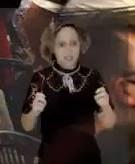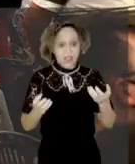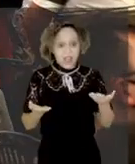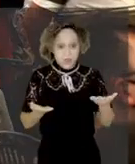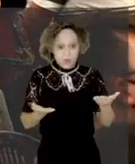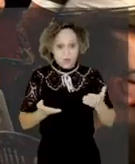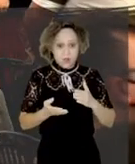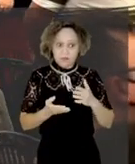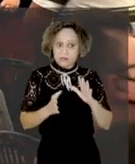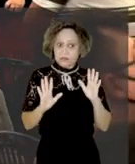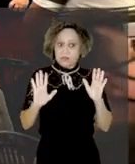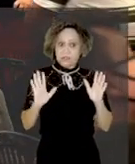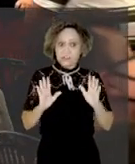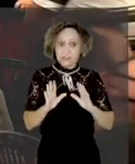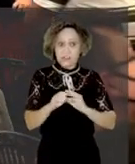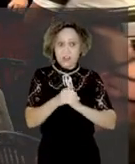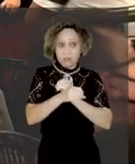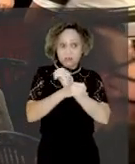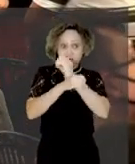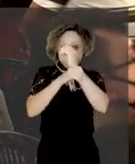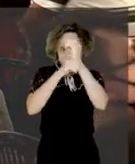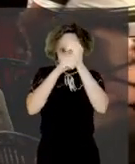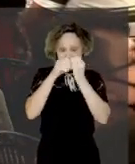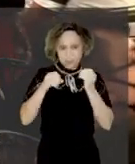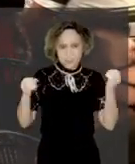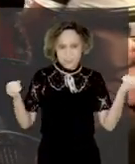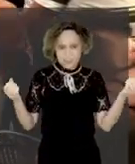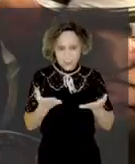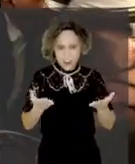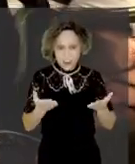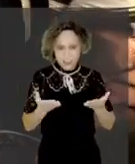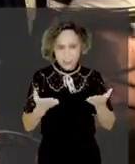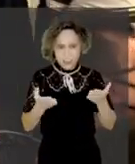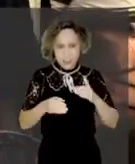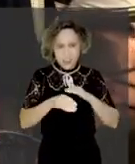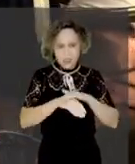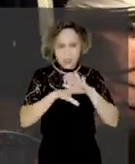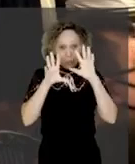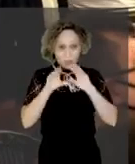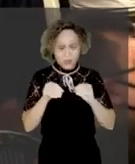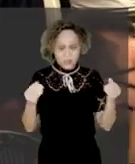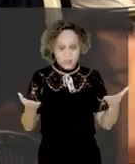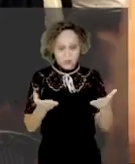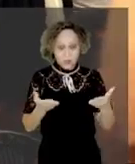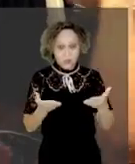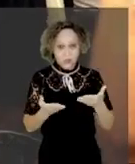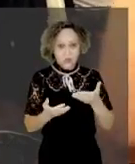companheiro metalúrgico, prefeito de Mauá, companheiro Marcelo.